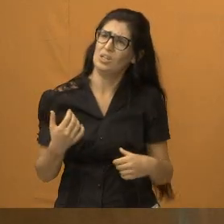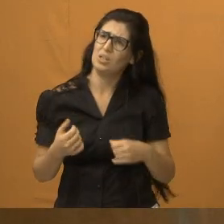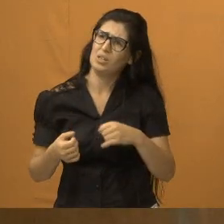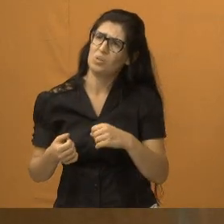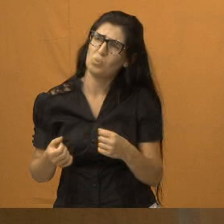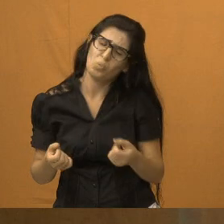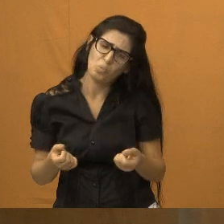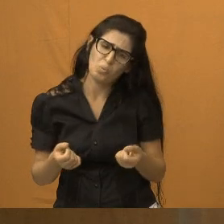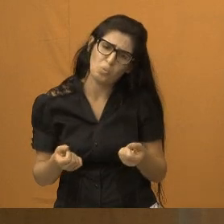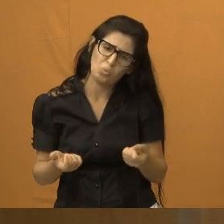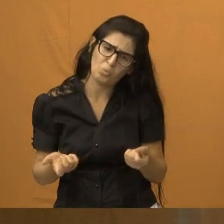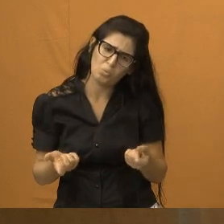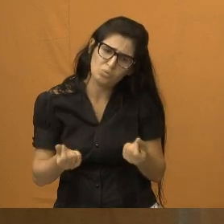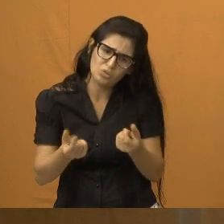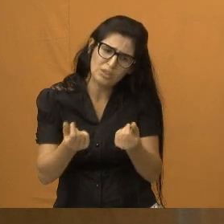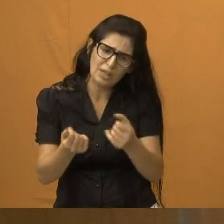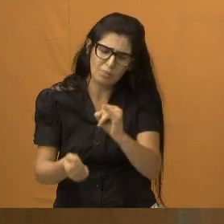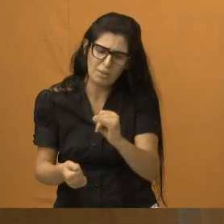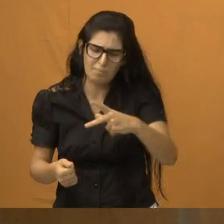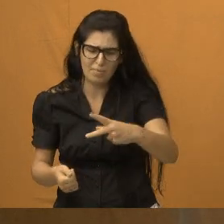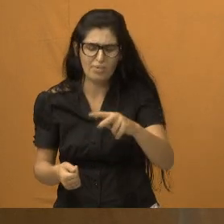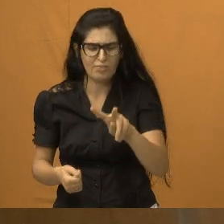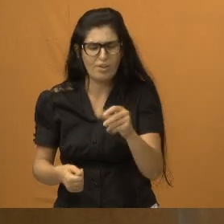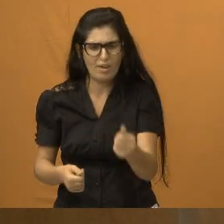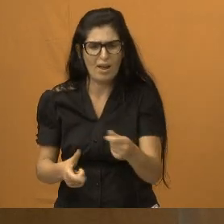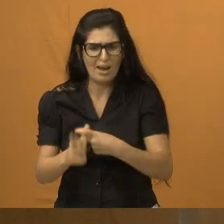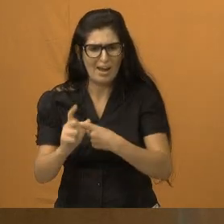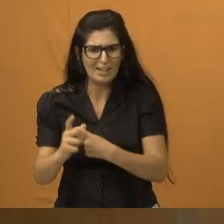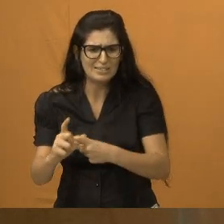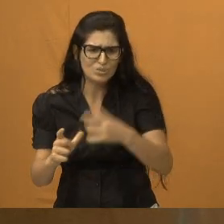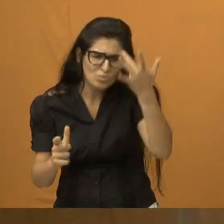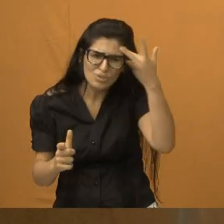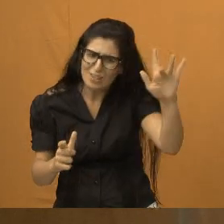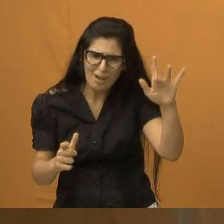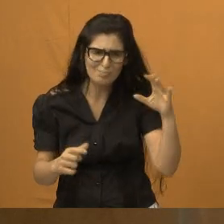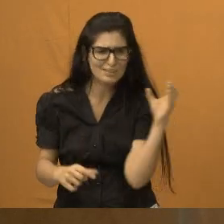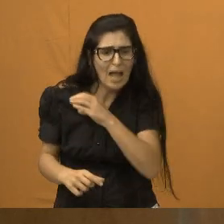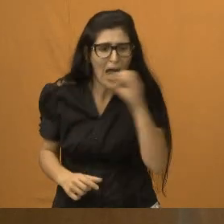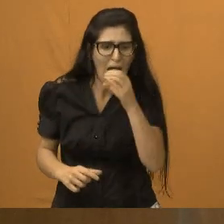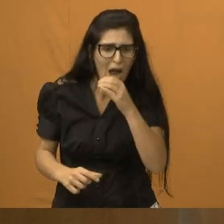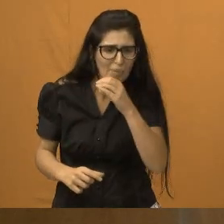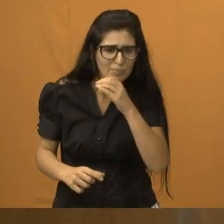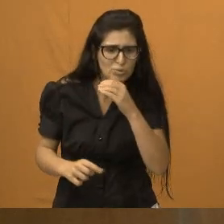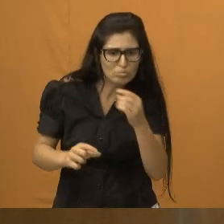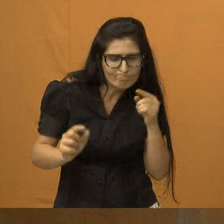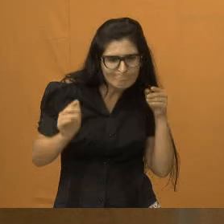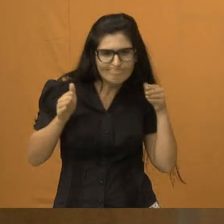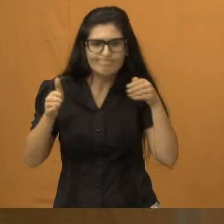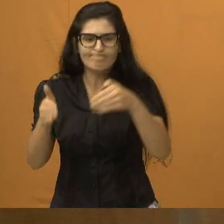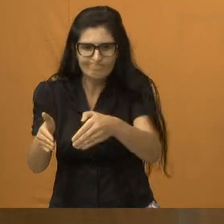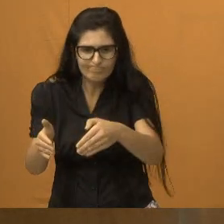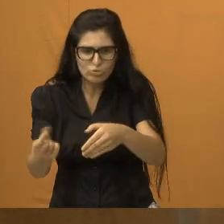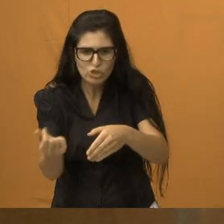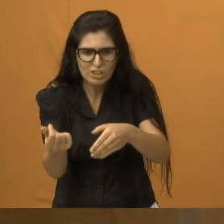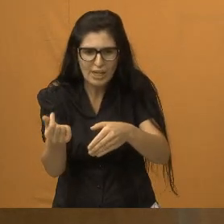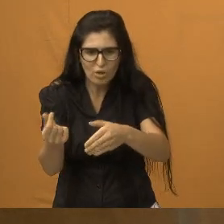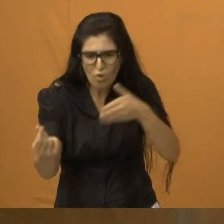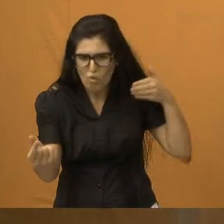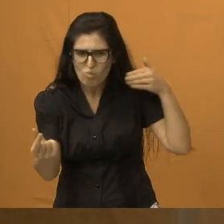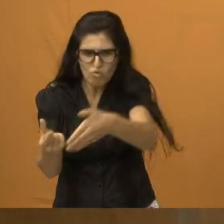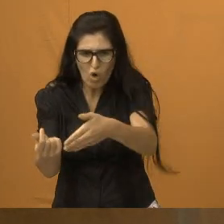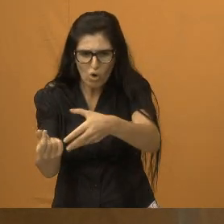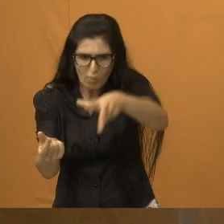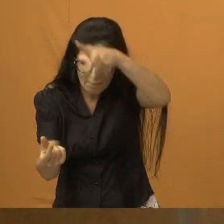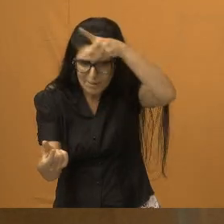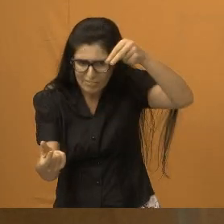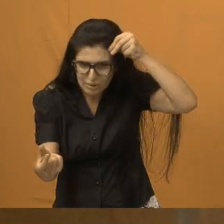IPVA, né? E só preciso confirmar se ela é de forma imediata. Eu sei que tem uma conta específica de IPVA, né? Uma conta específica